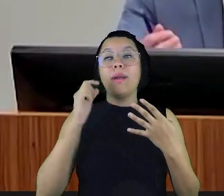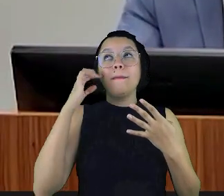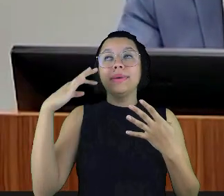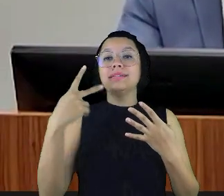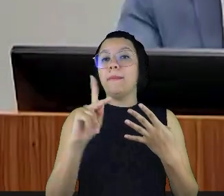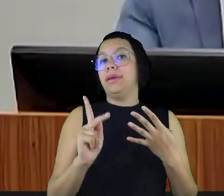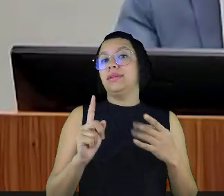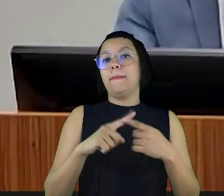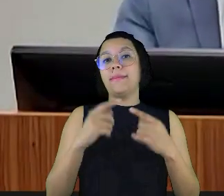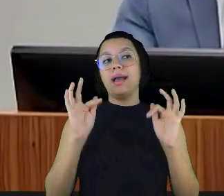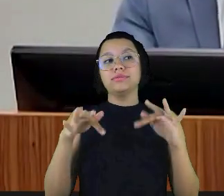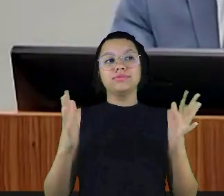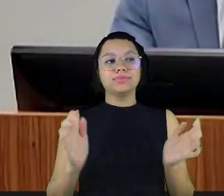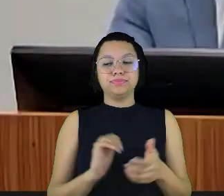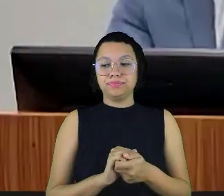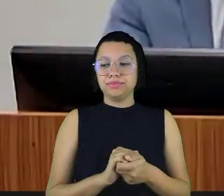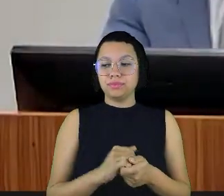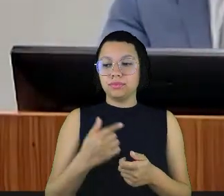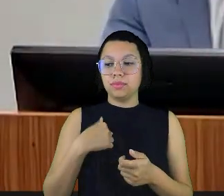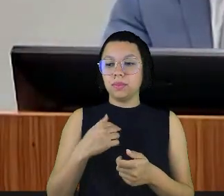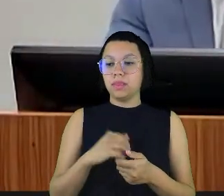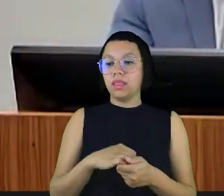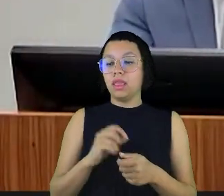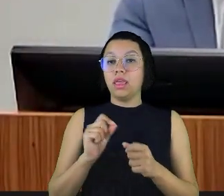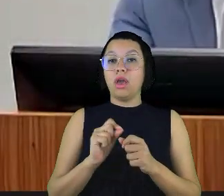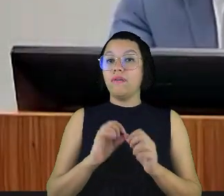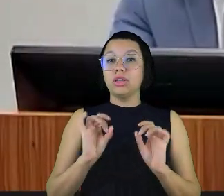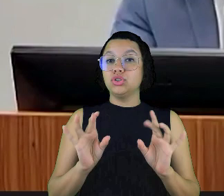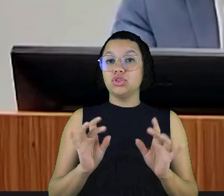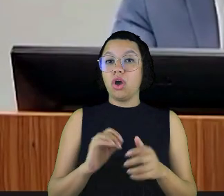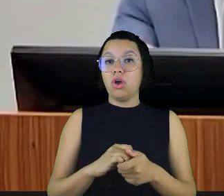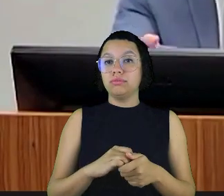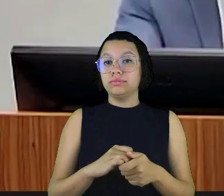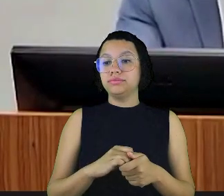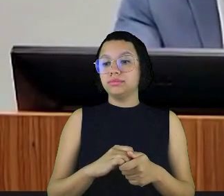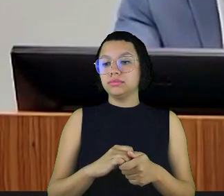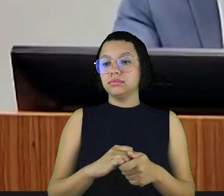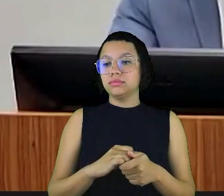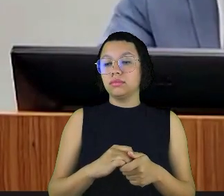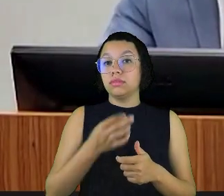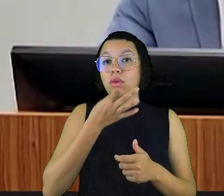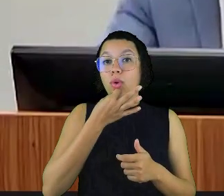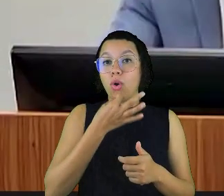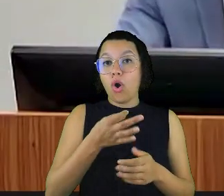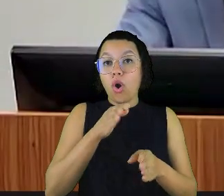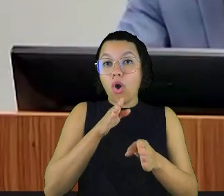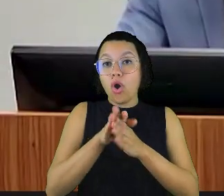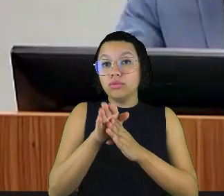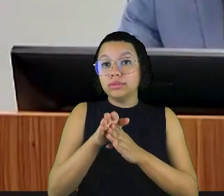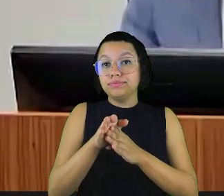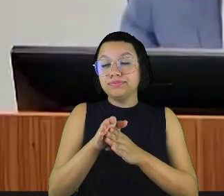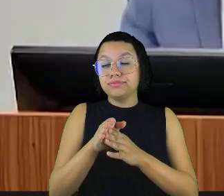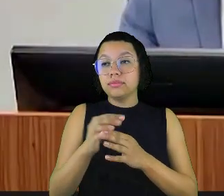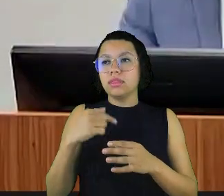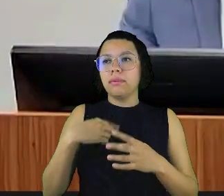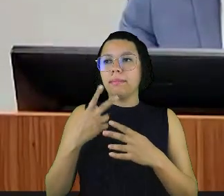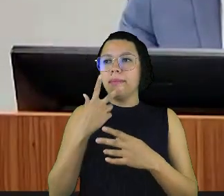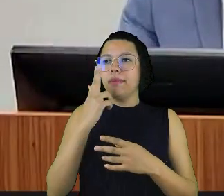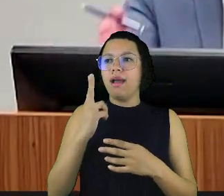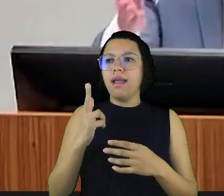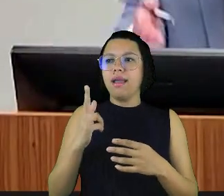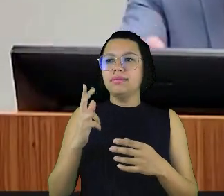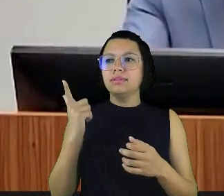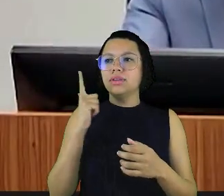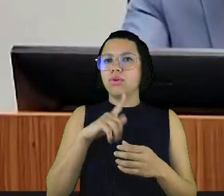enfim, eu faria apenas essa sugestão. E isso, me parece, cabe em absolutamente todos